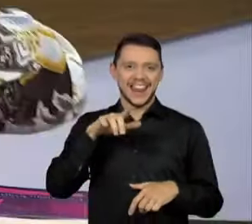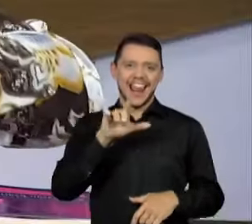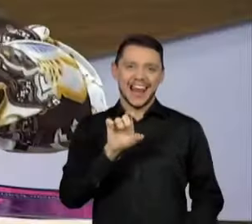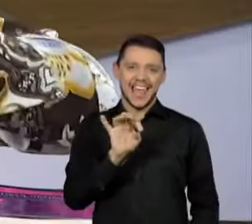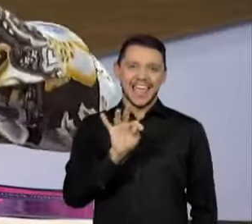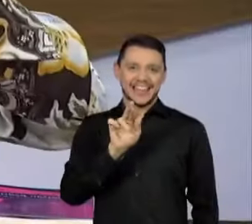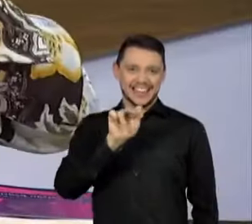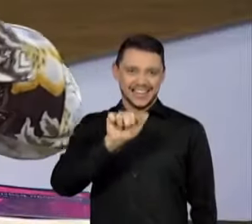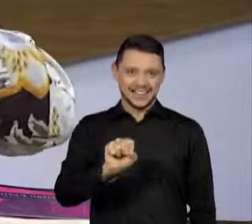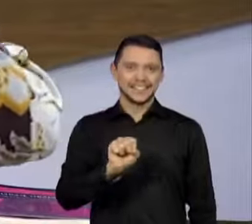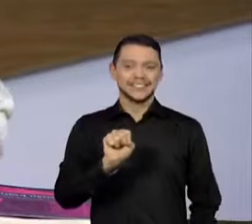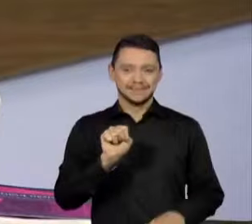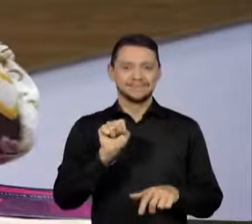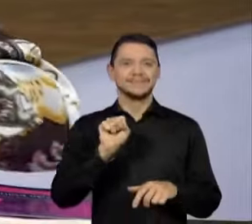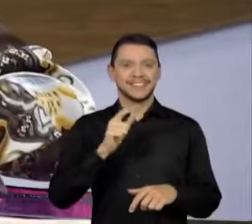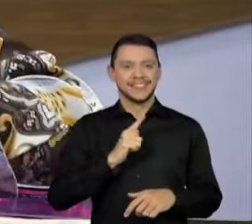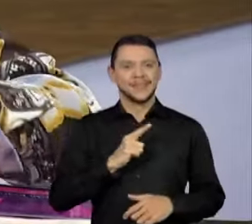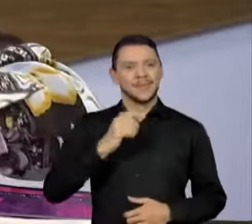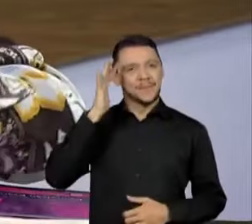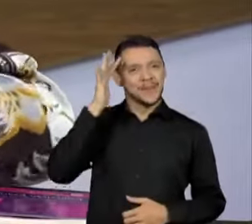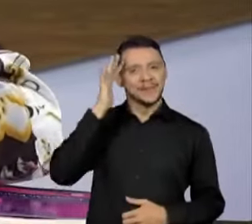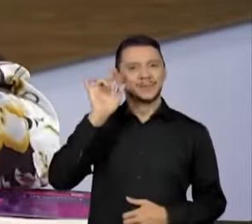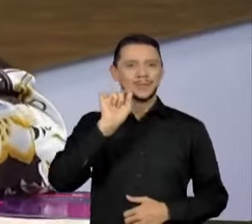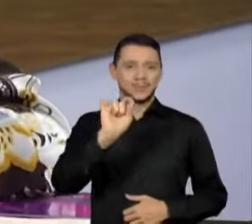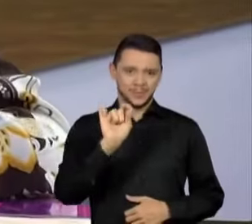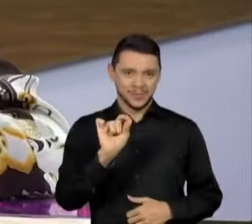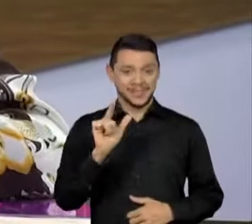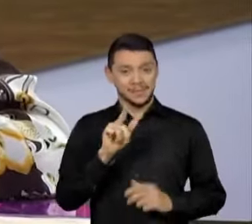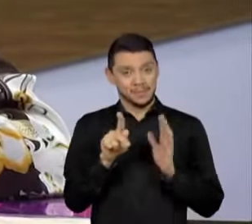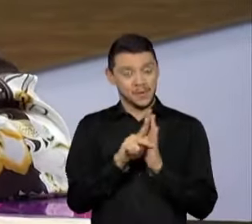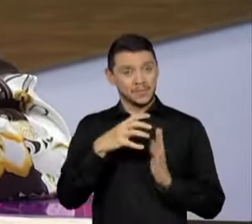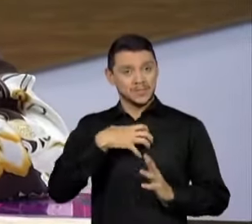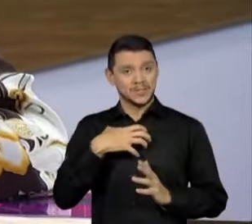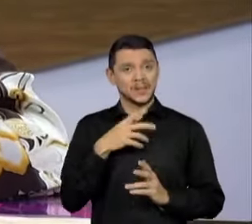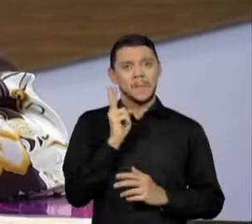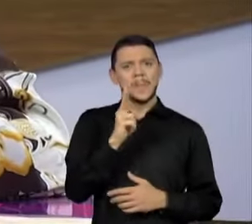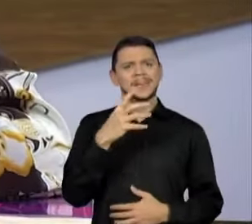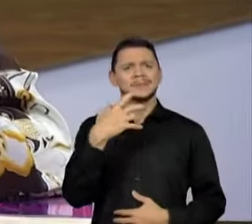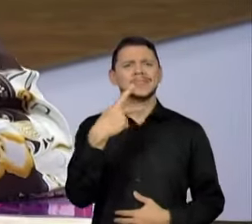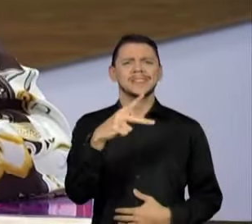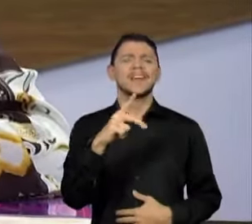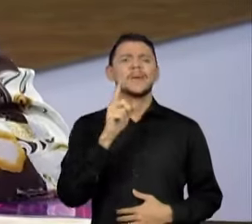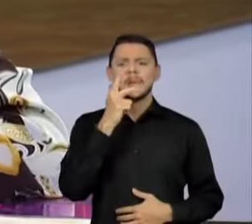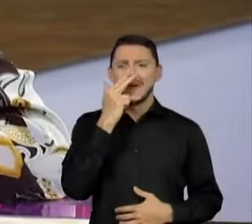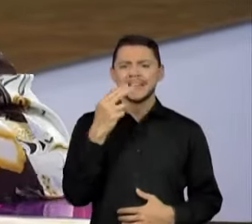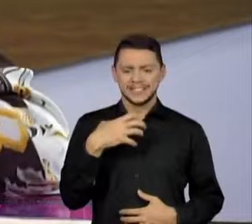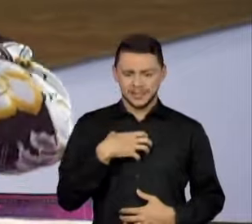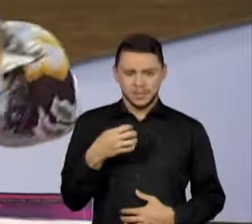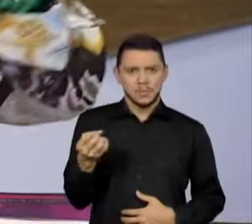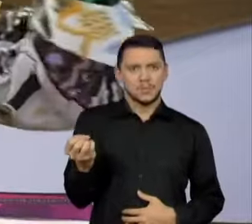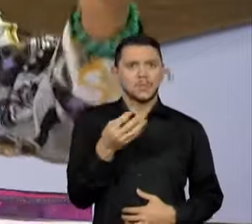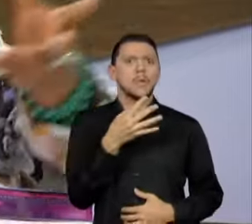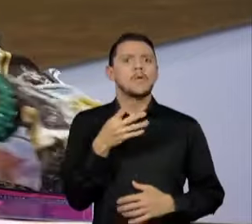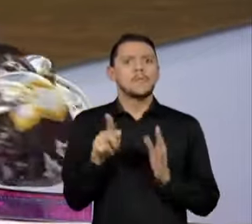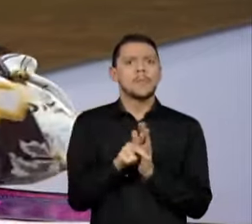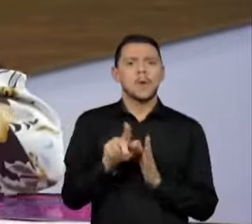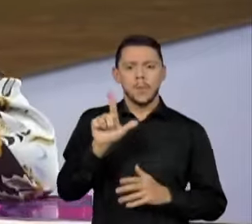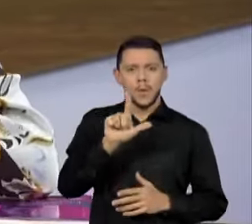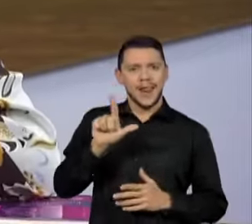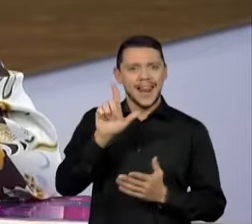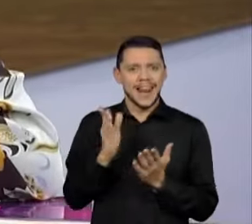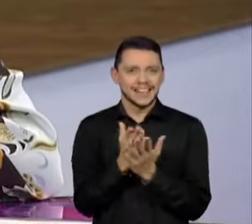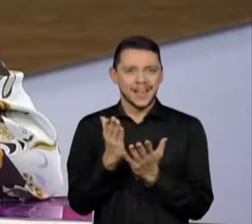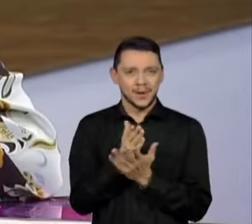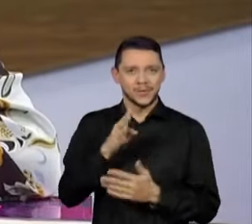isso, e eu acho que ainda o fato de você ser quem você é, que é tão novo, de uma certa forma, para a literatura